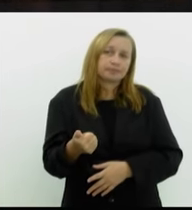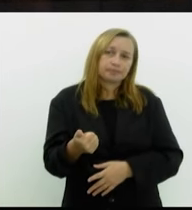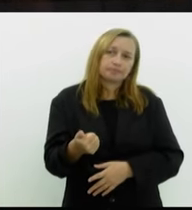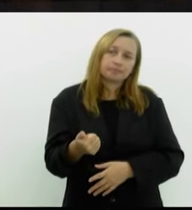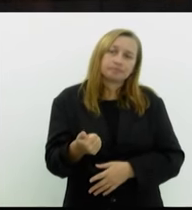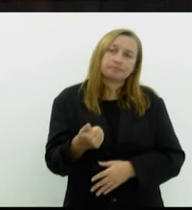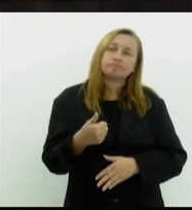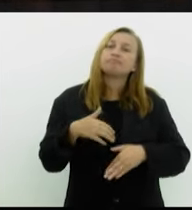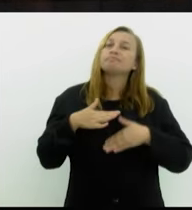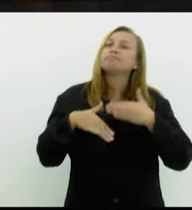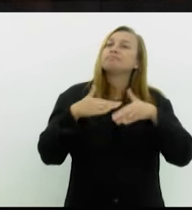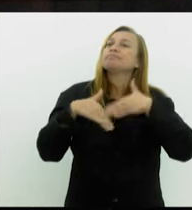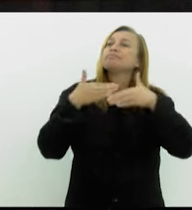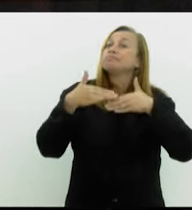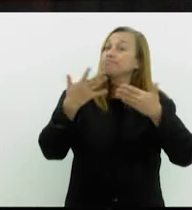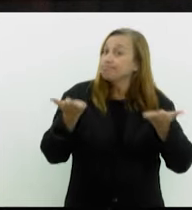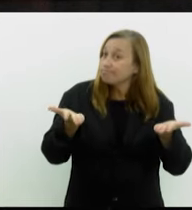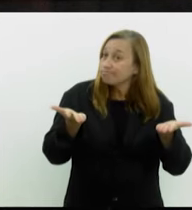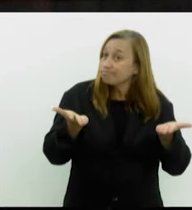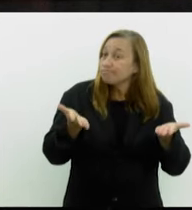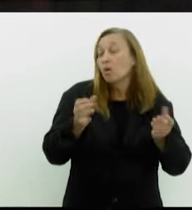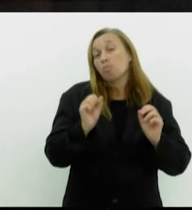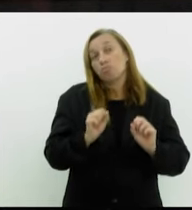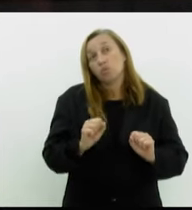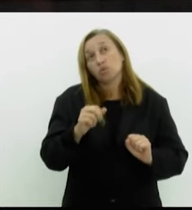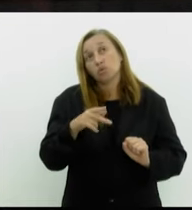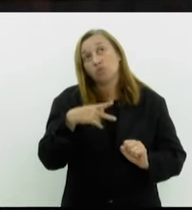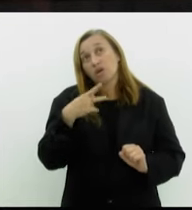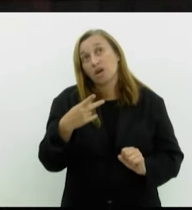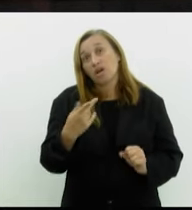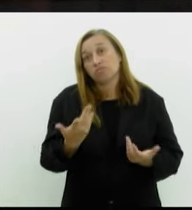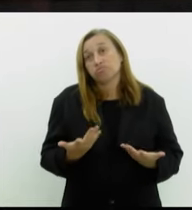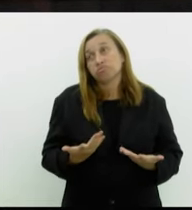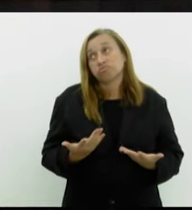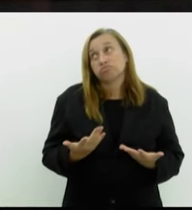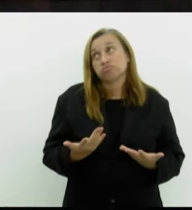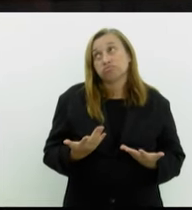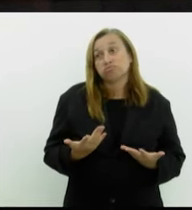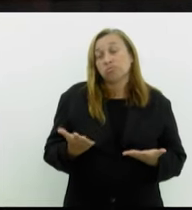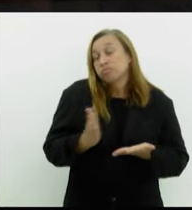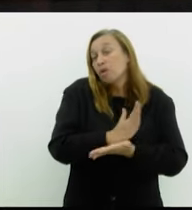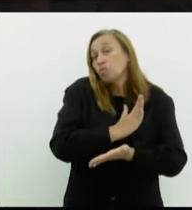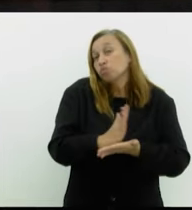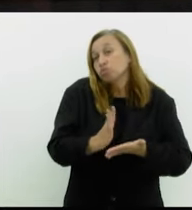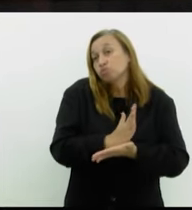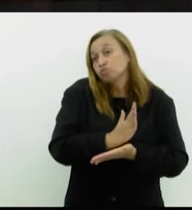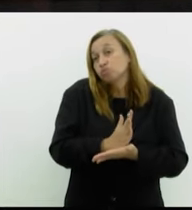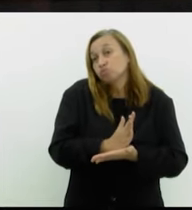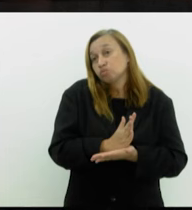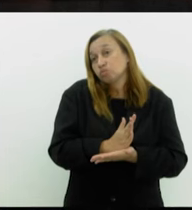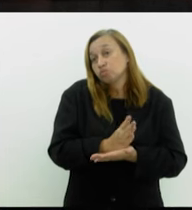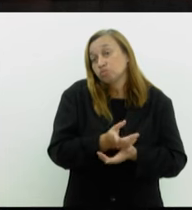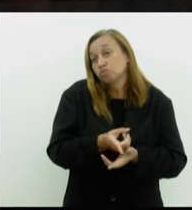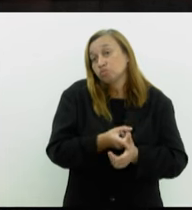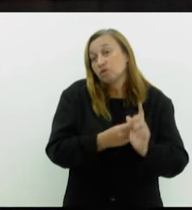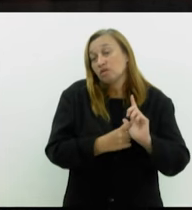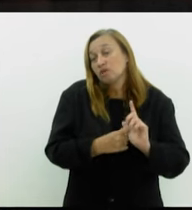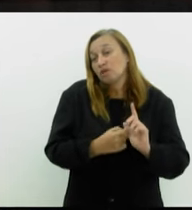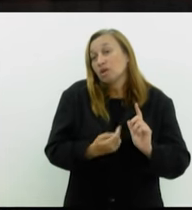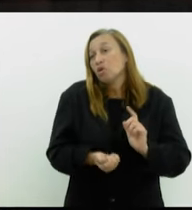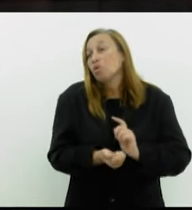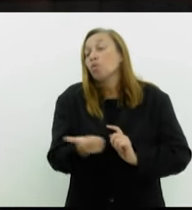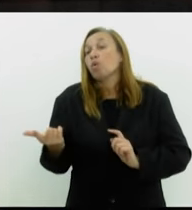seu desempenho. Posso citar até alguns. Devedor quanto mais.